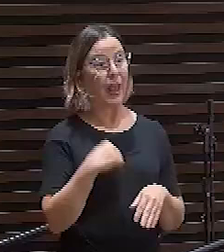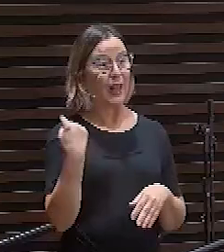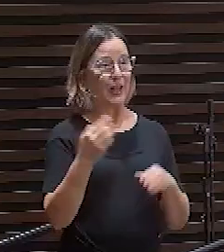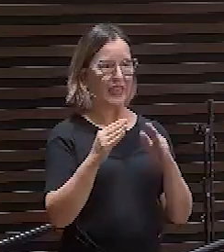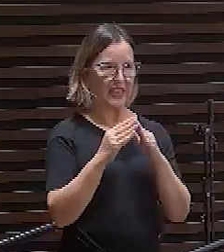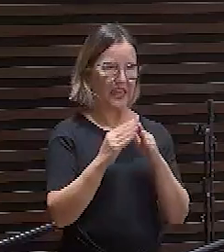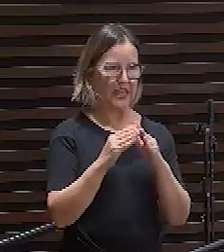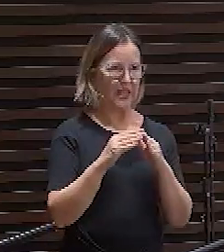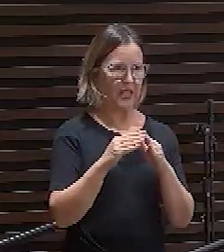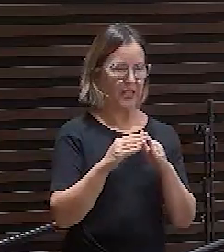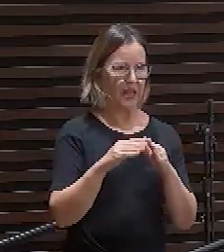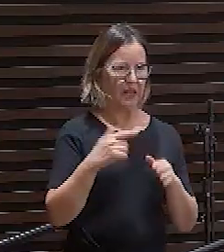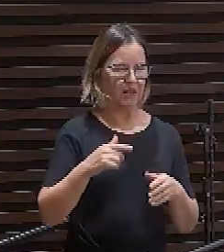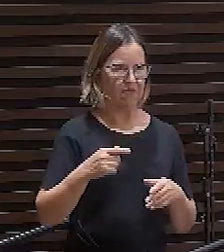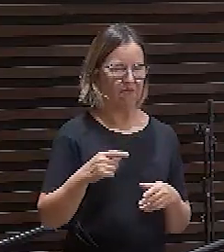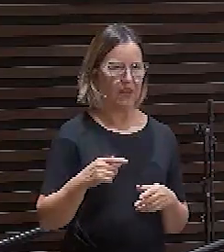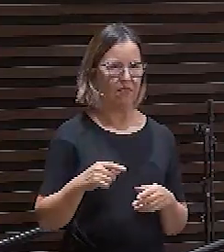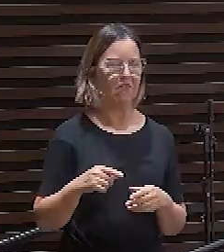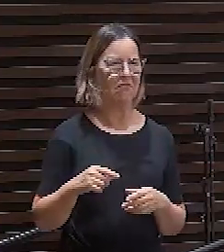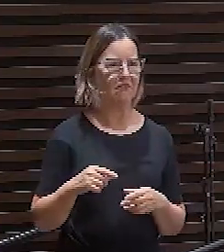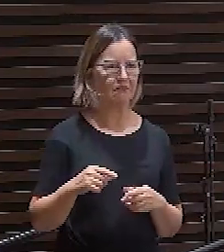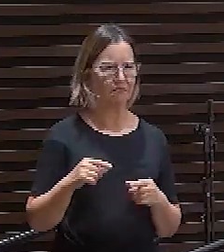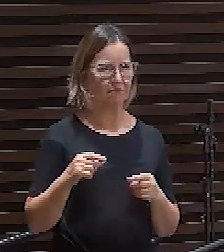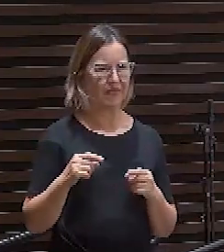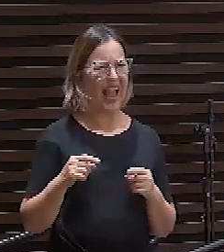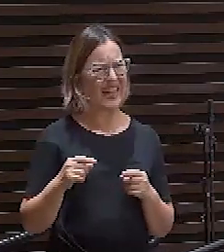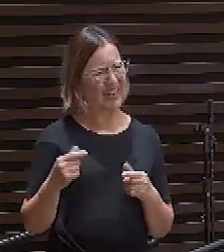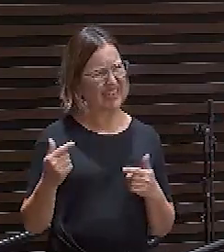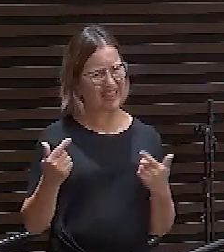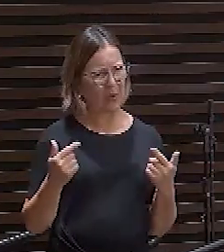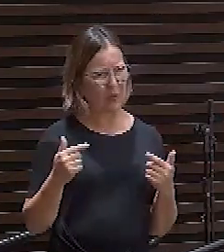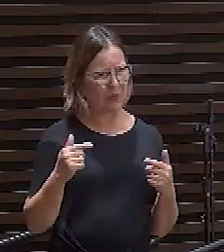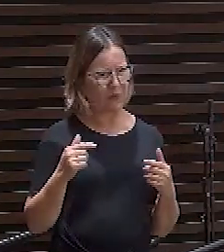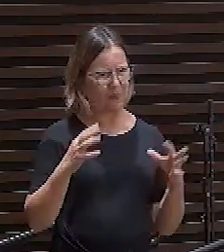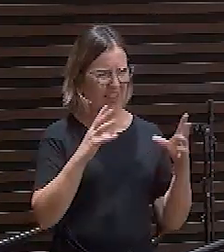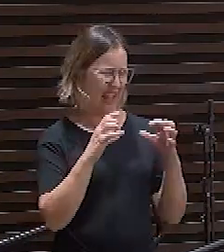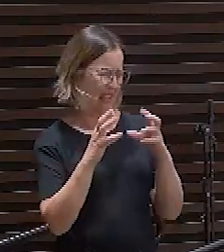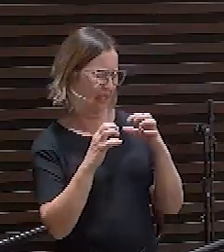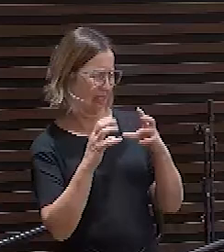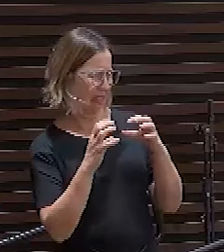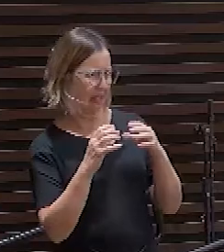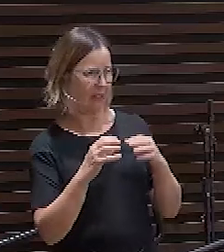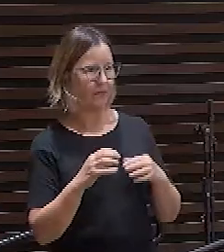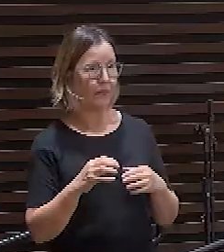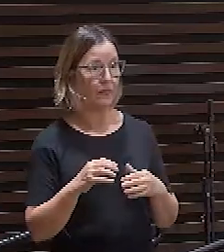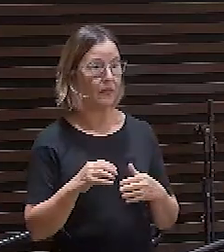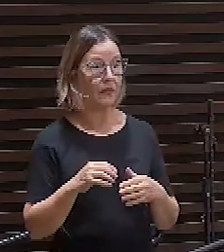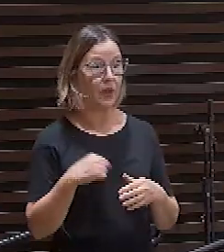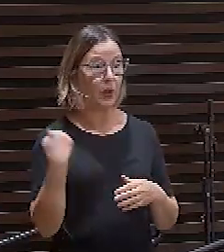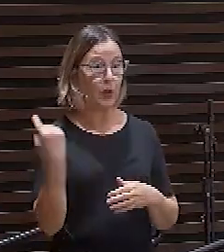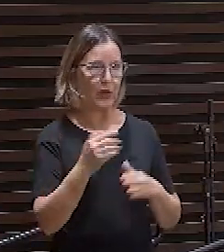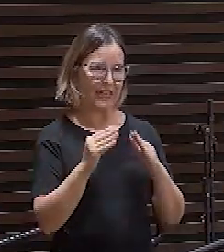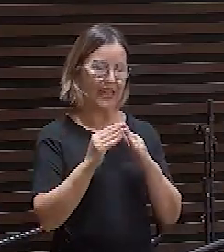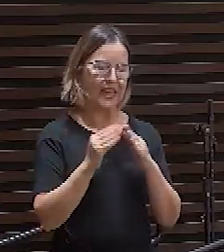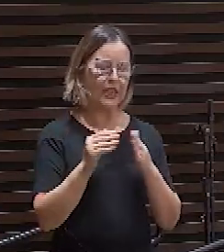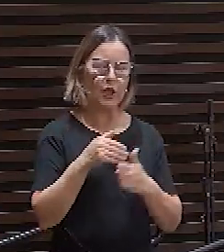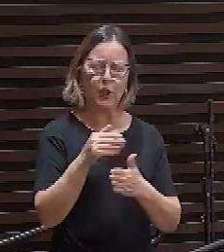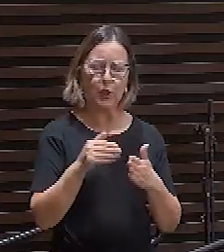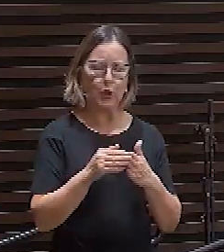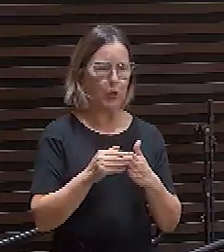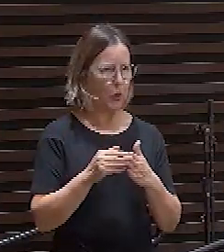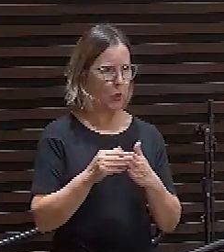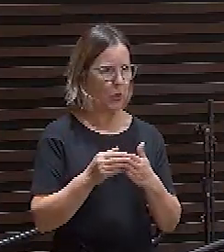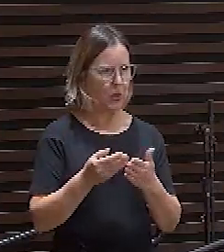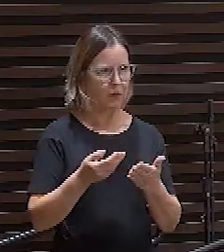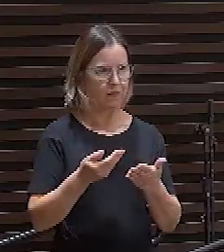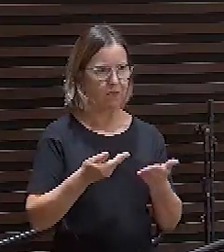tem agressão. Na nossa casa todos se tratam com respeito. Na nossa casa, todos